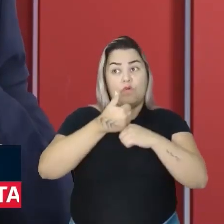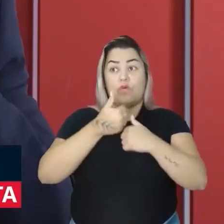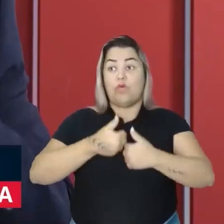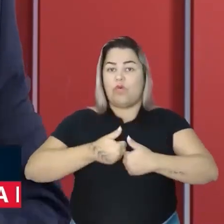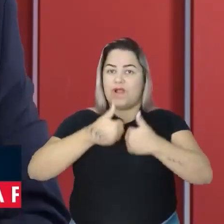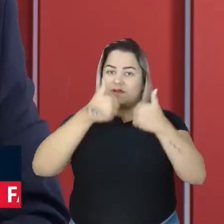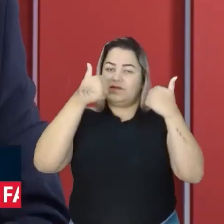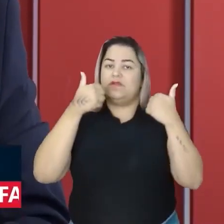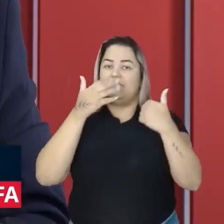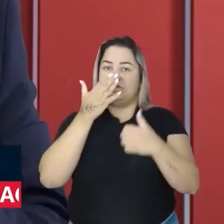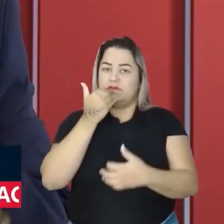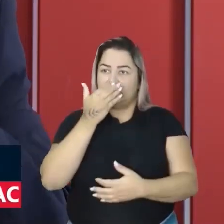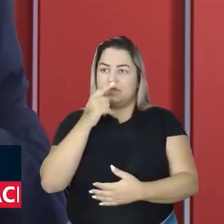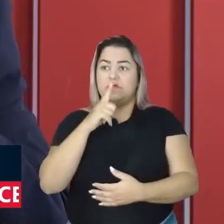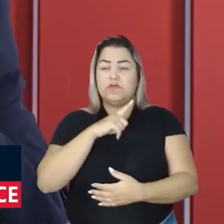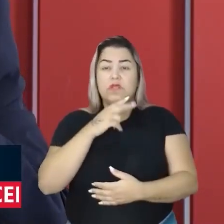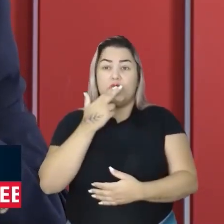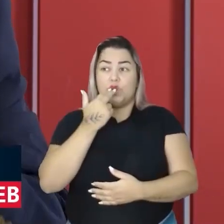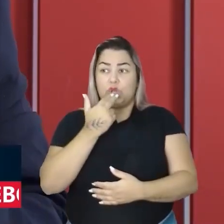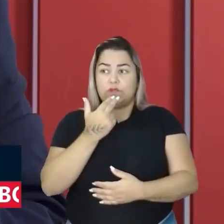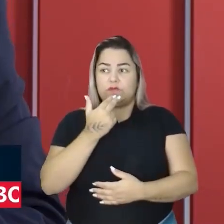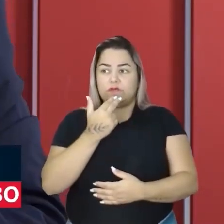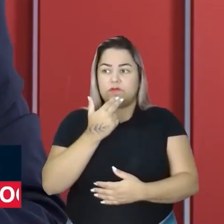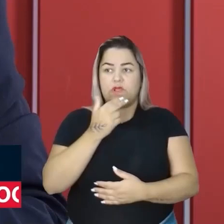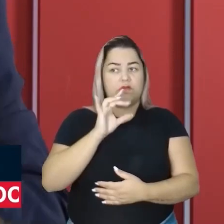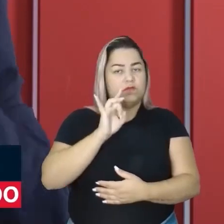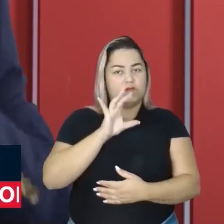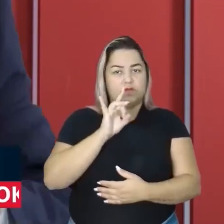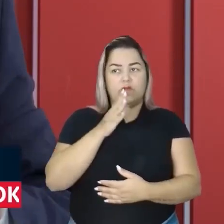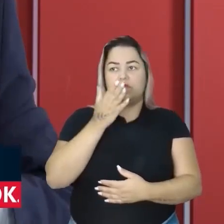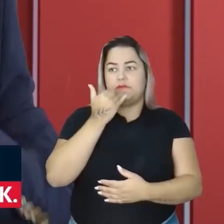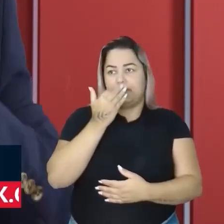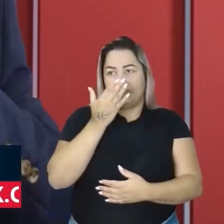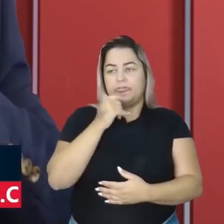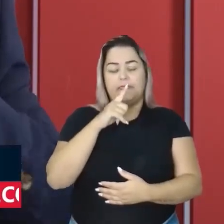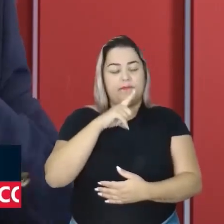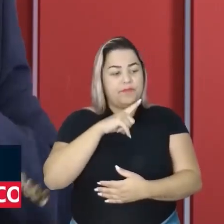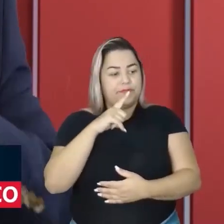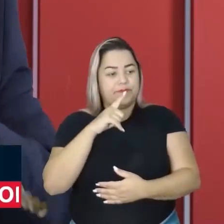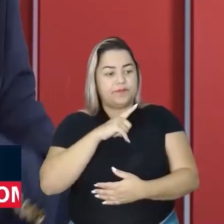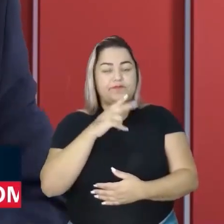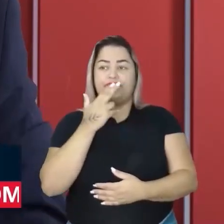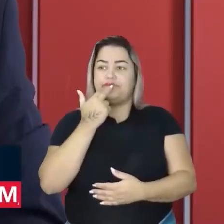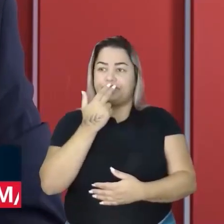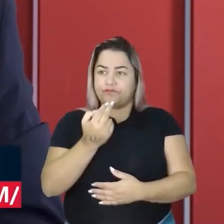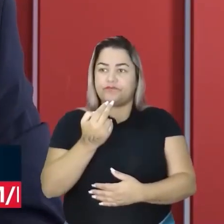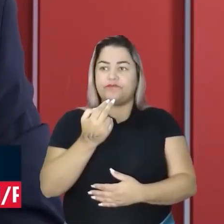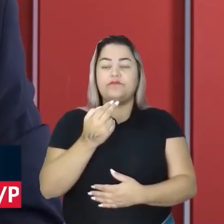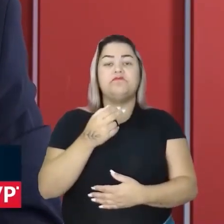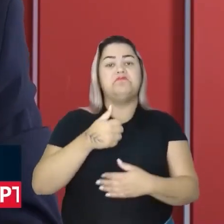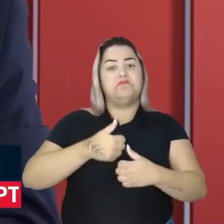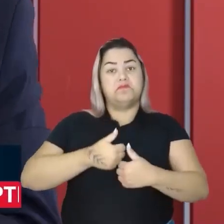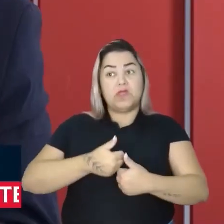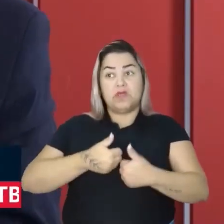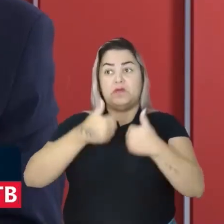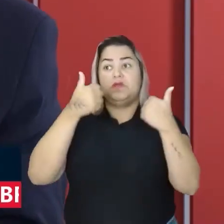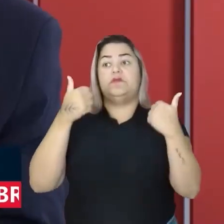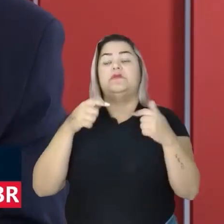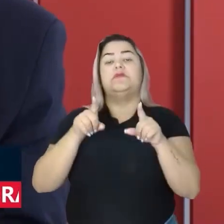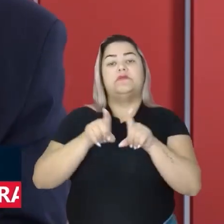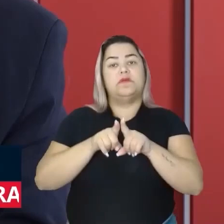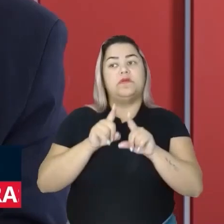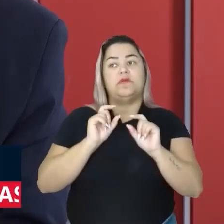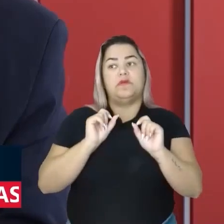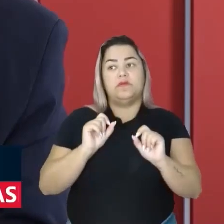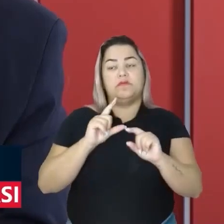ela tem que ser nutricional. Isso é outra coisa importante, não é só alimento, é ter nutrição, ter nutrientes, né, qualificados, mas ela tem uma